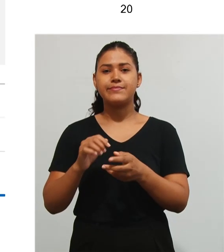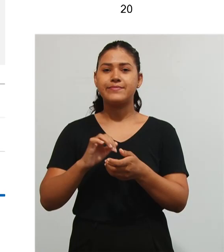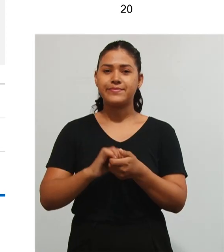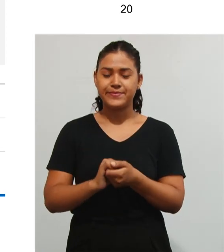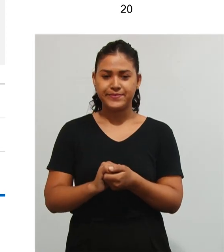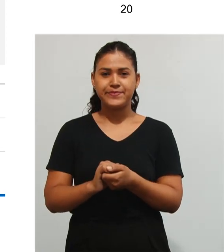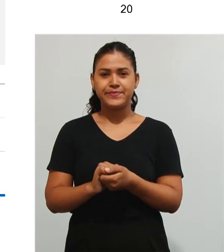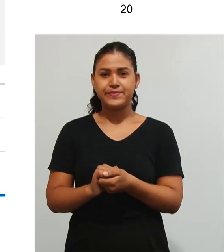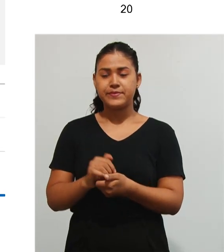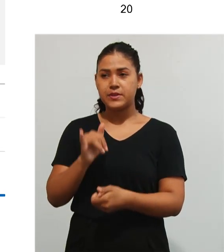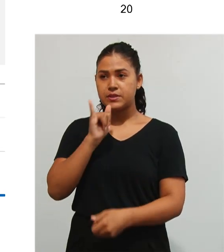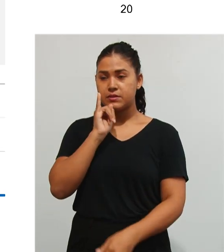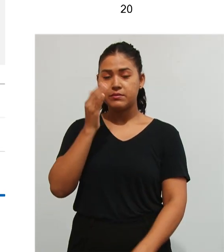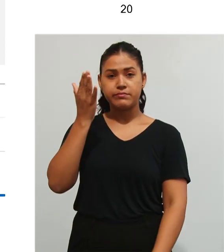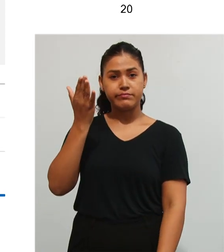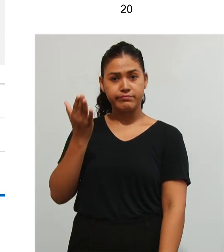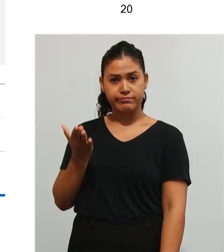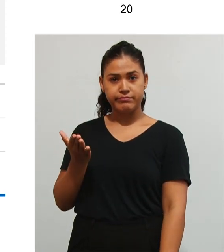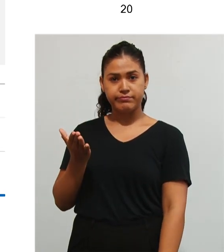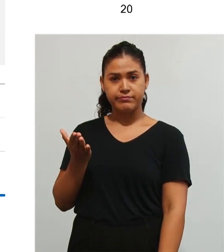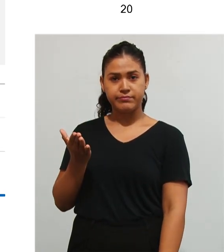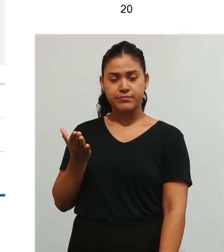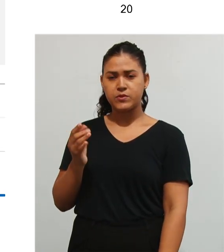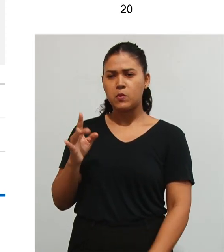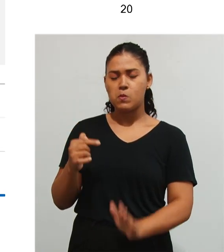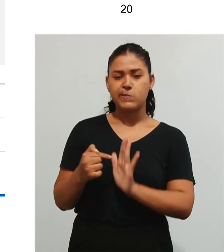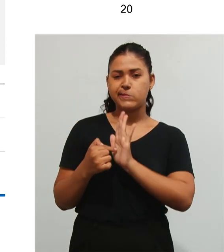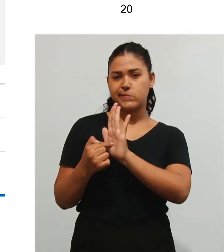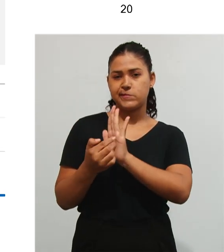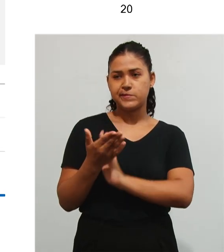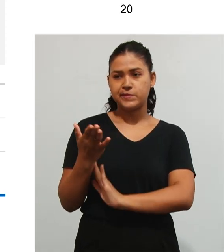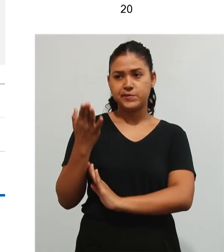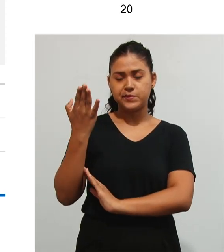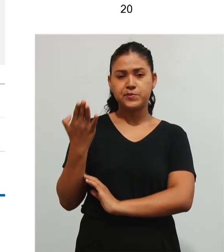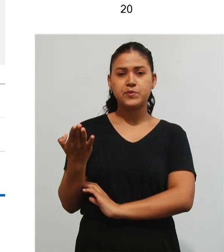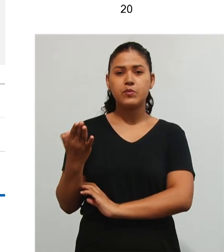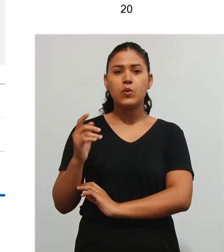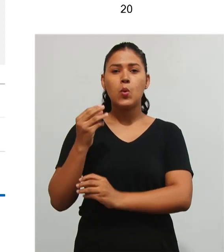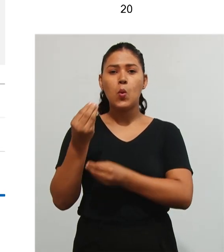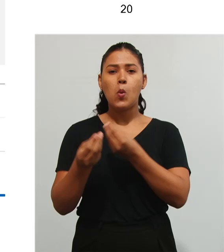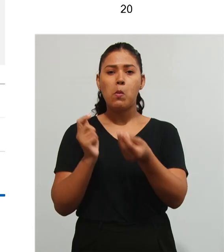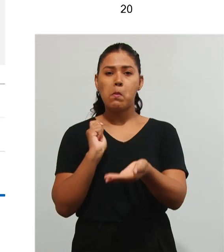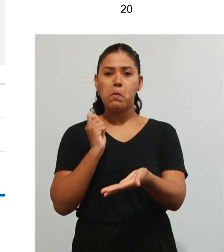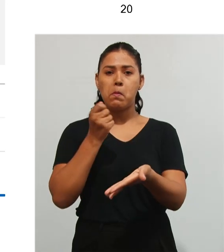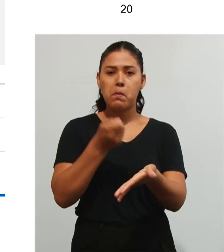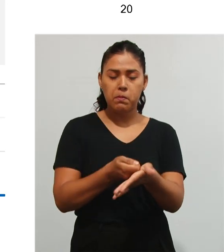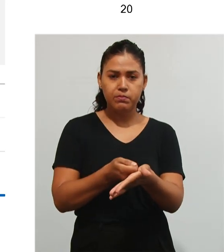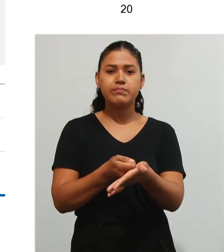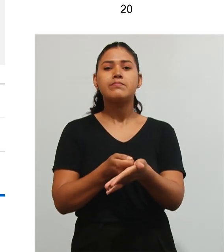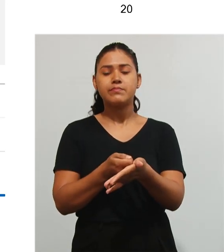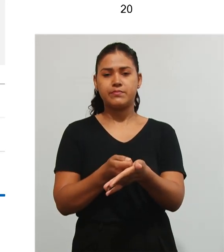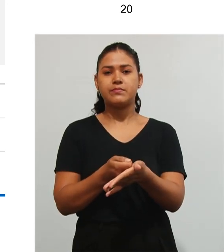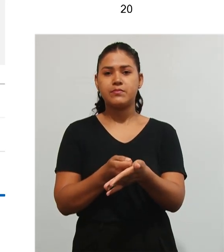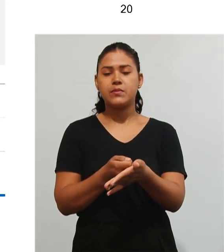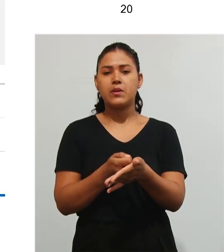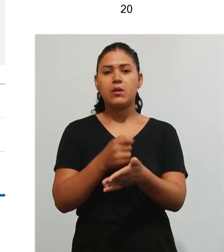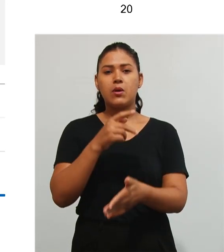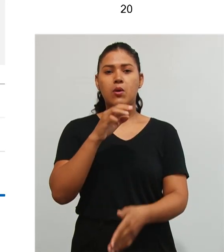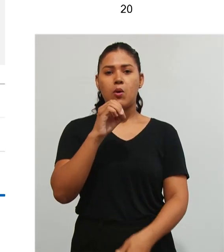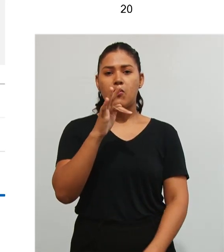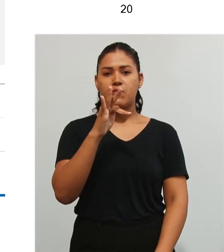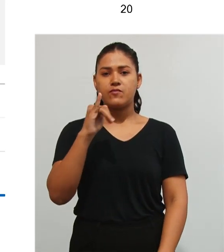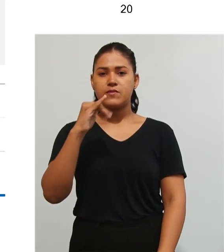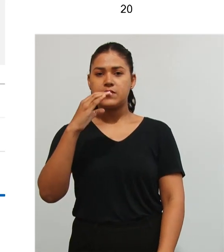Então aqui nós temos um exemplo, né, apenas a título de ilustração, dos custos das versões do pacote Office.